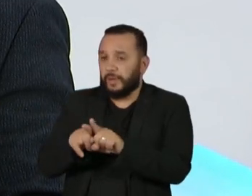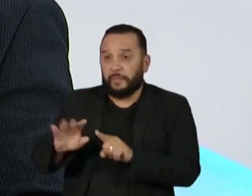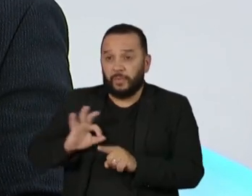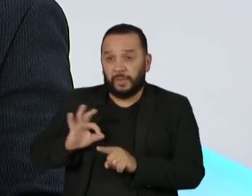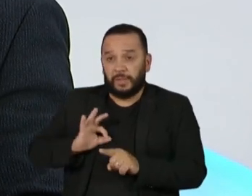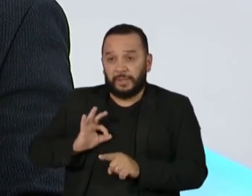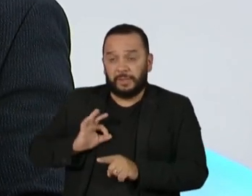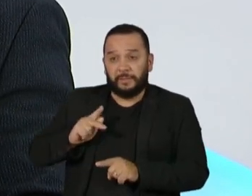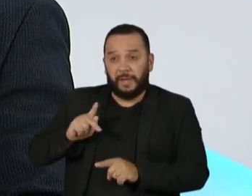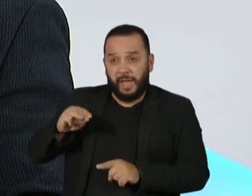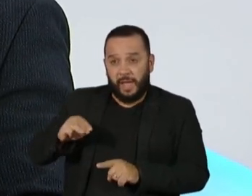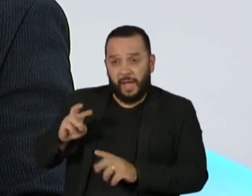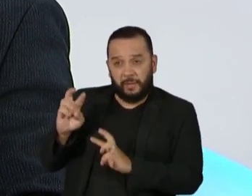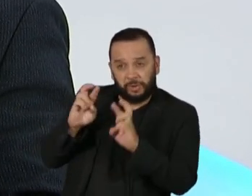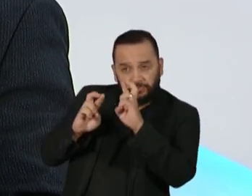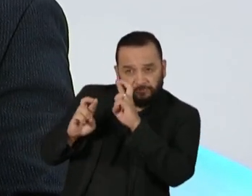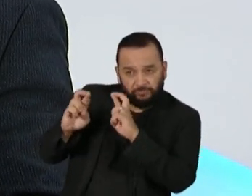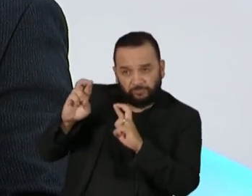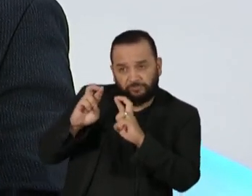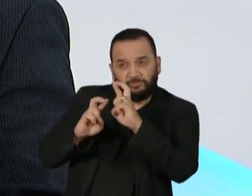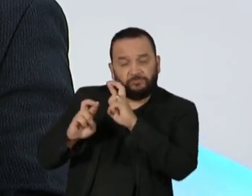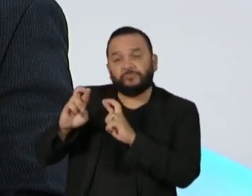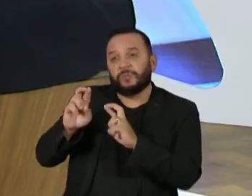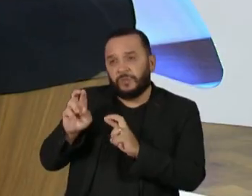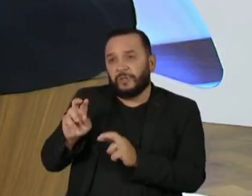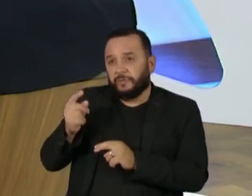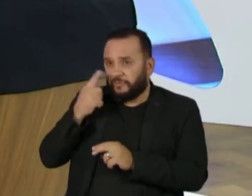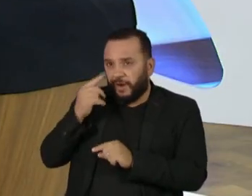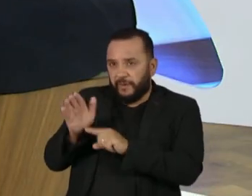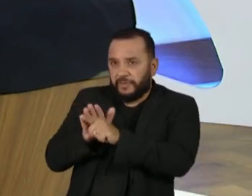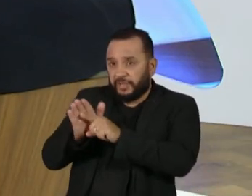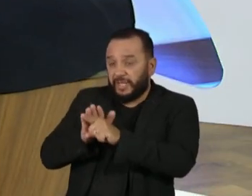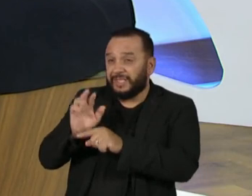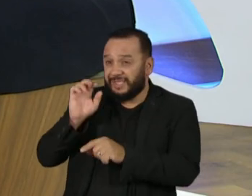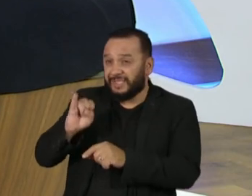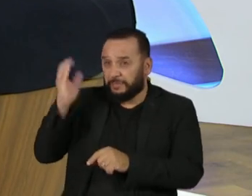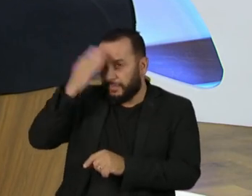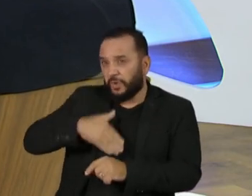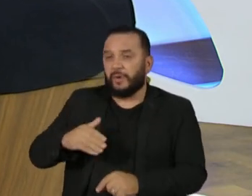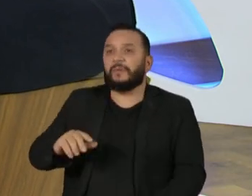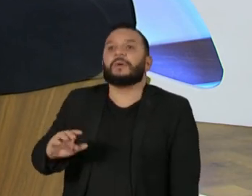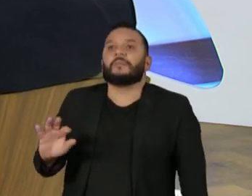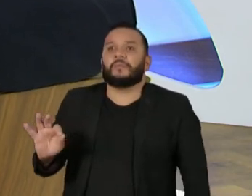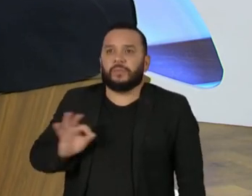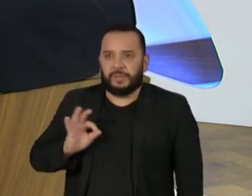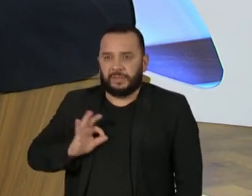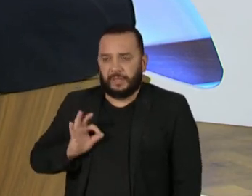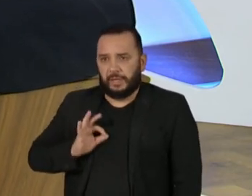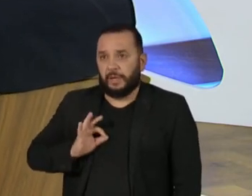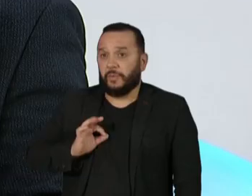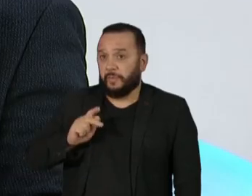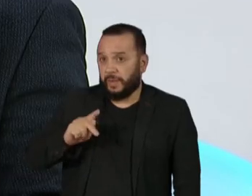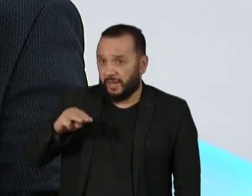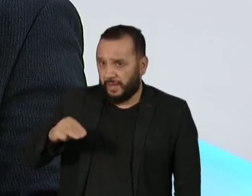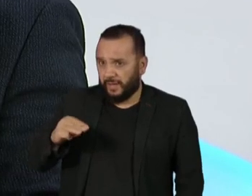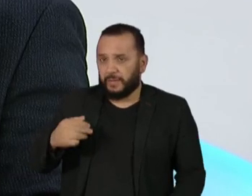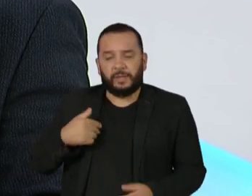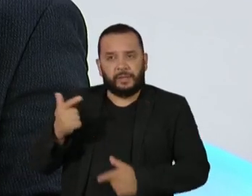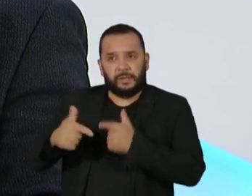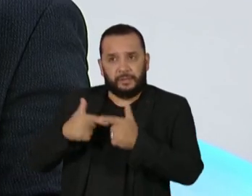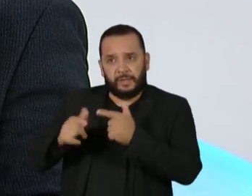Militar Então se houver a comprovação de que policiais militares estavam fazendo uma atividade